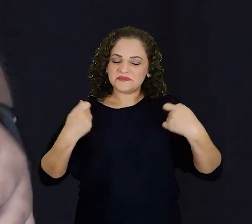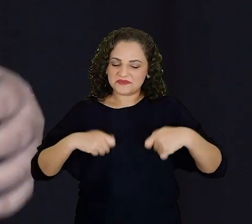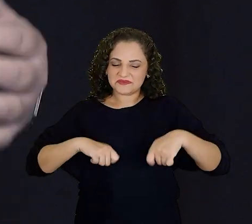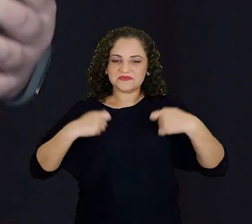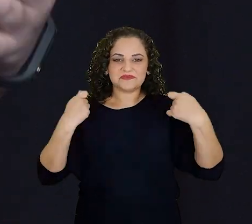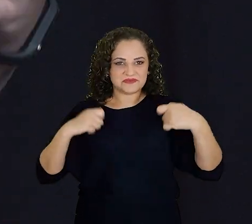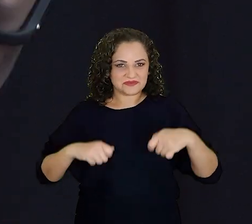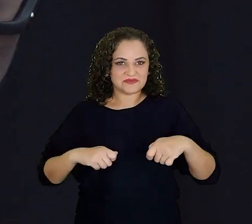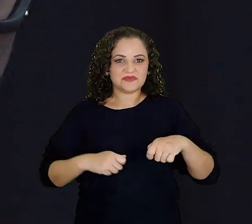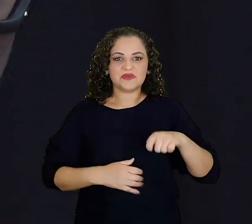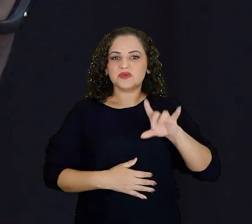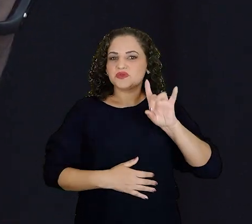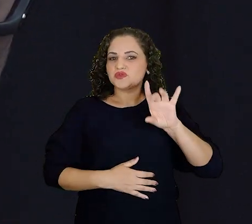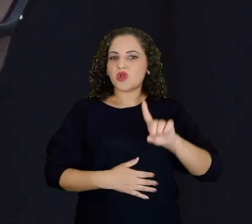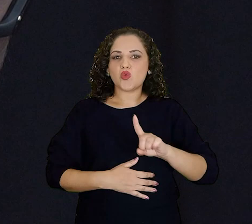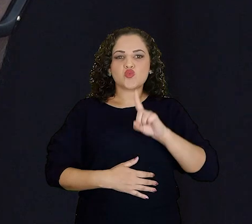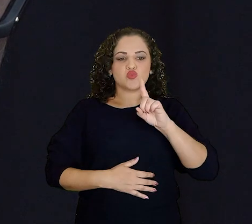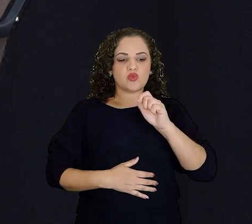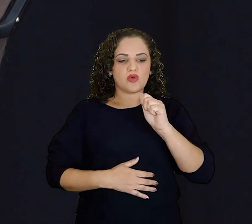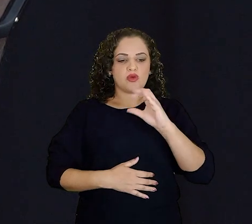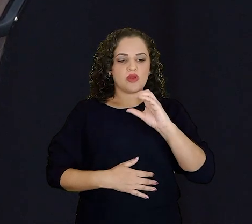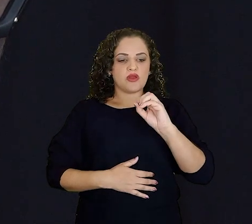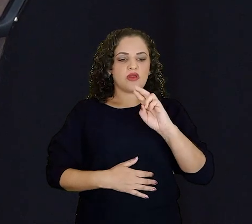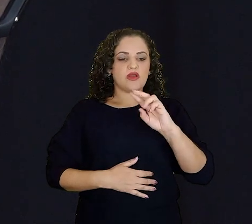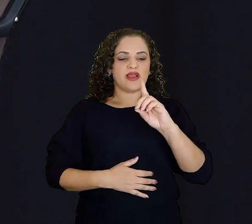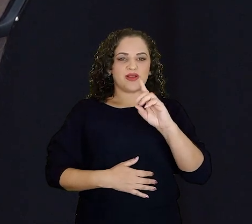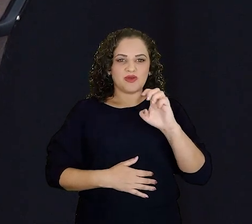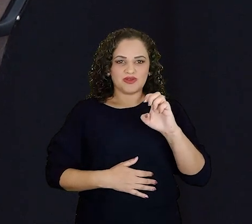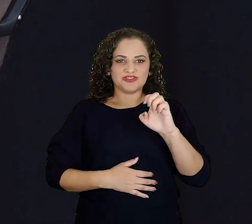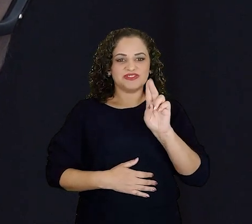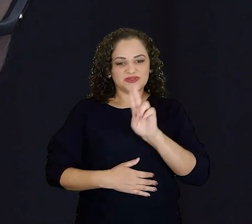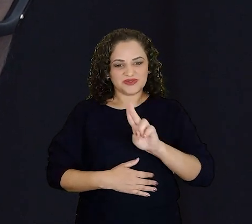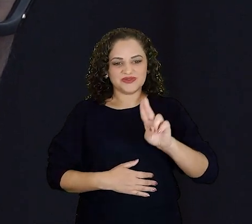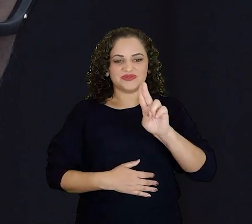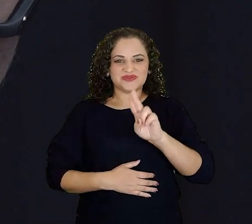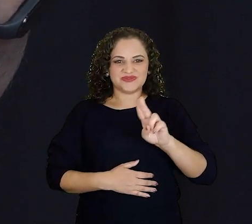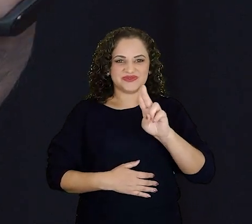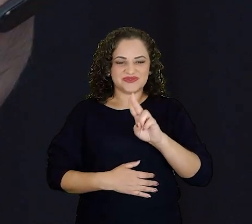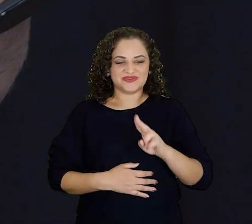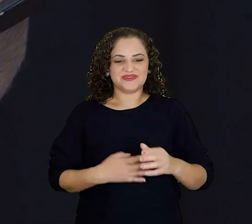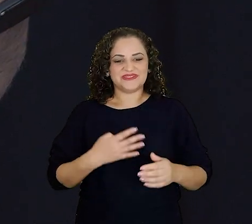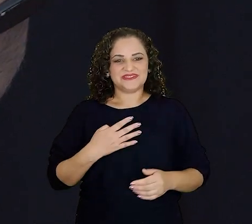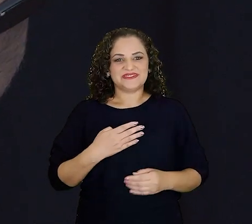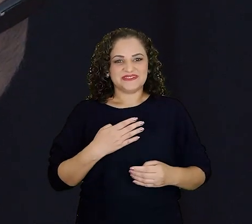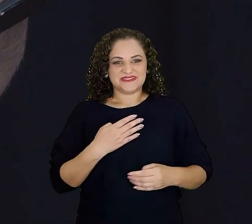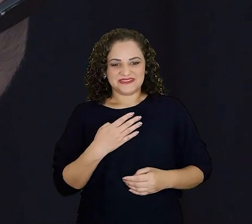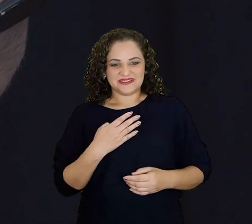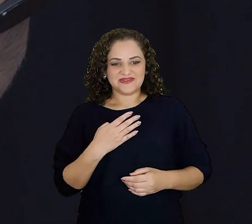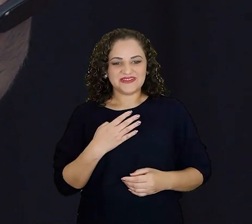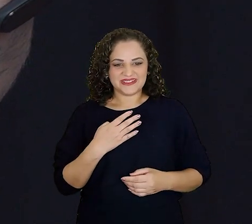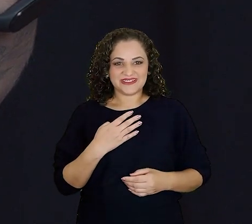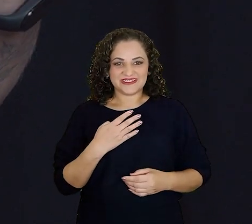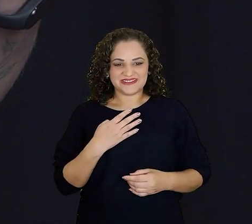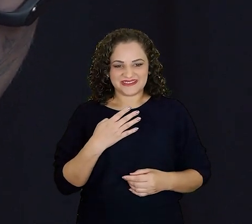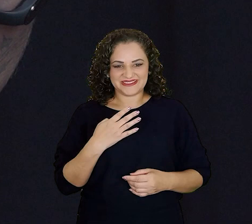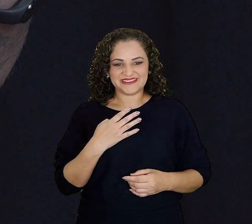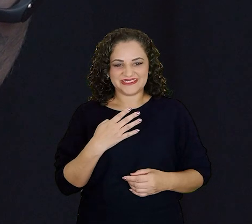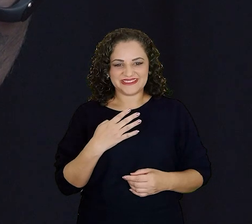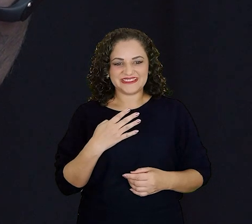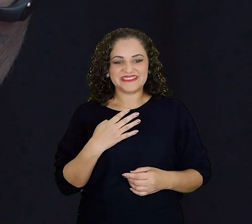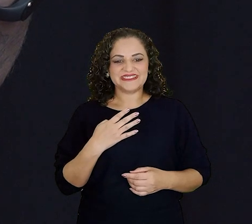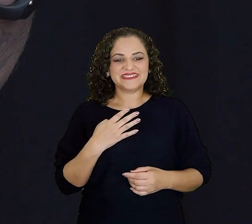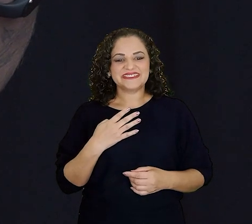música, a gente vai precisar de apenas um acorde. Para isso, a gente vai usar o primeiro dedo na